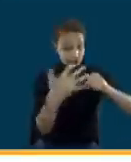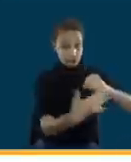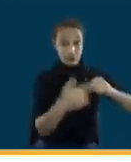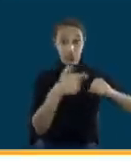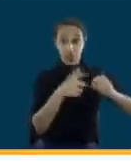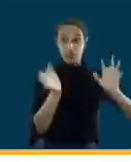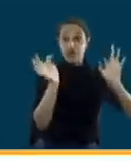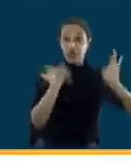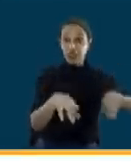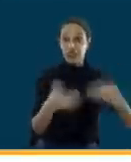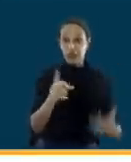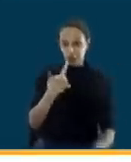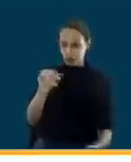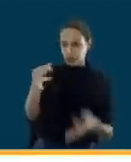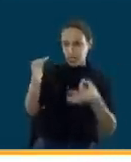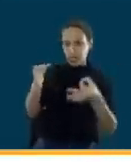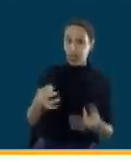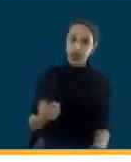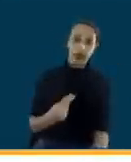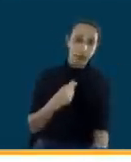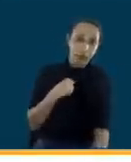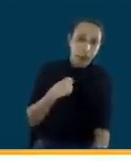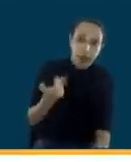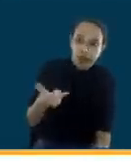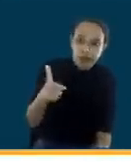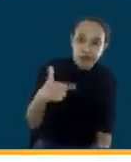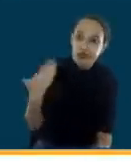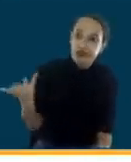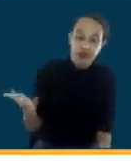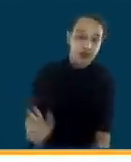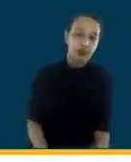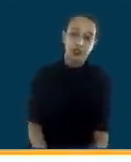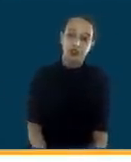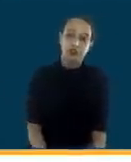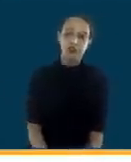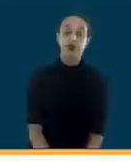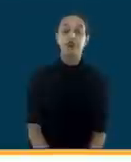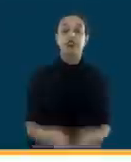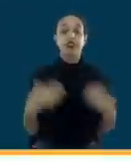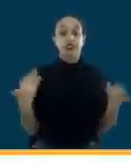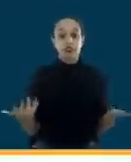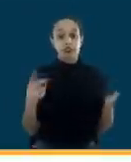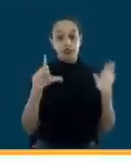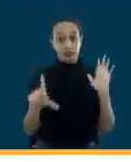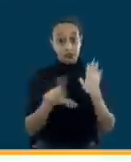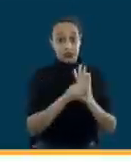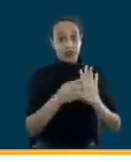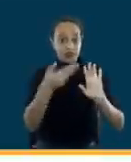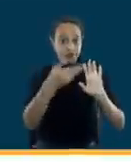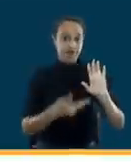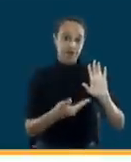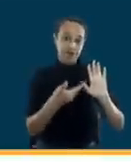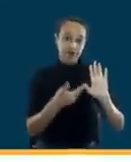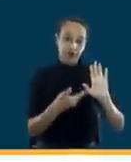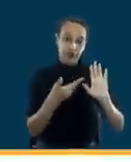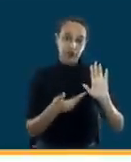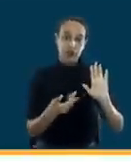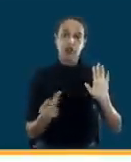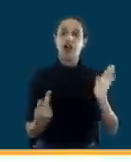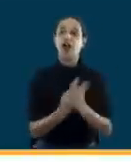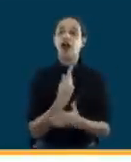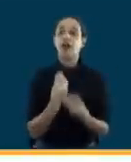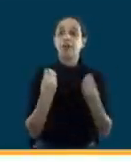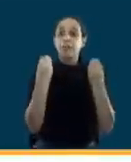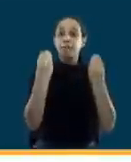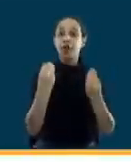ainda com em que horizonte poderá acontecer. Então, a Lei Aldir Blanc, ela veio para tentar remediar um